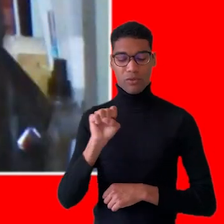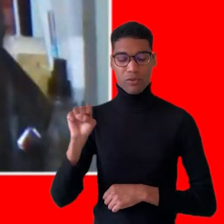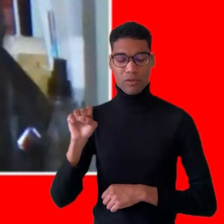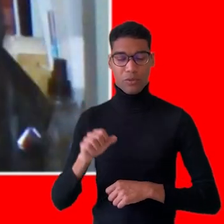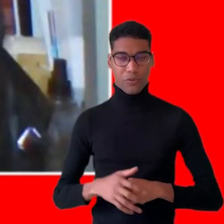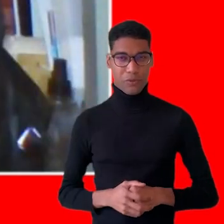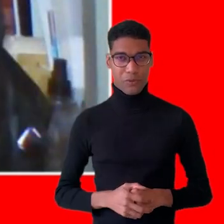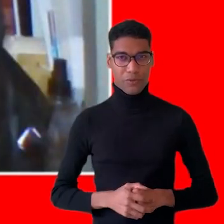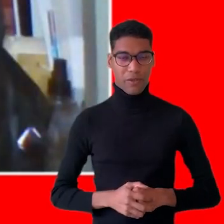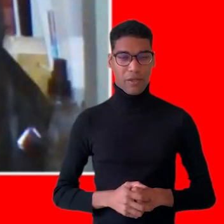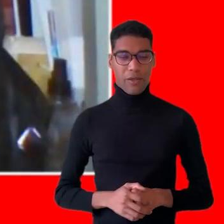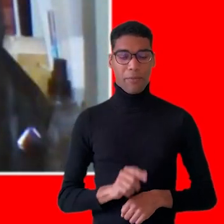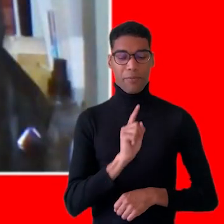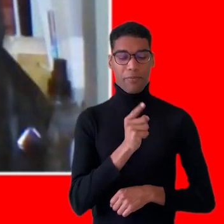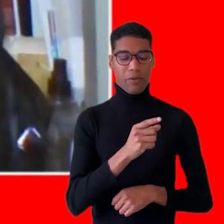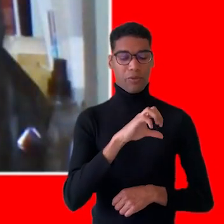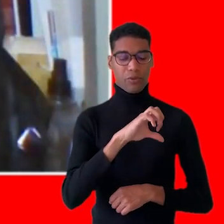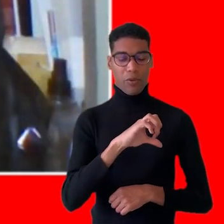1888,